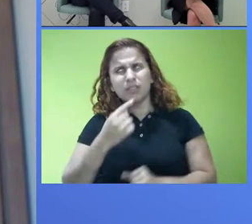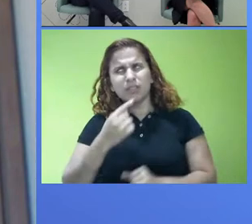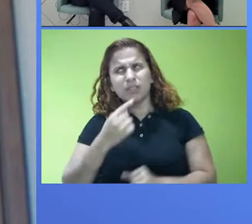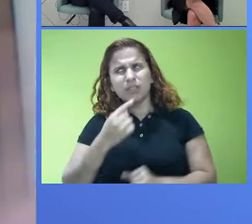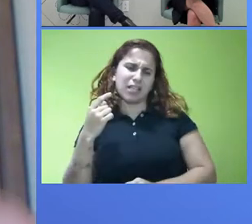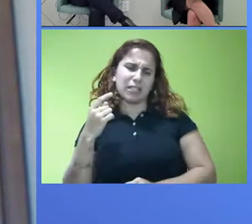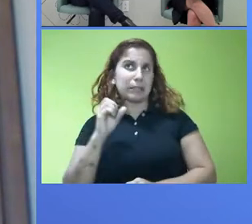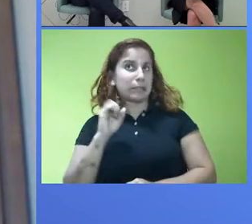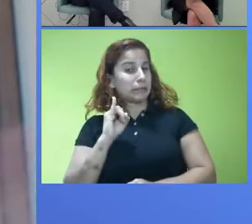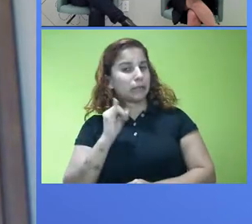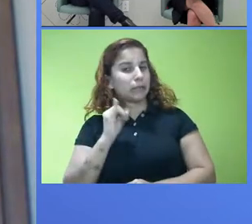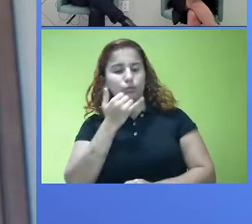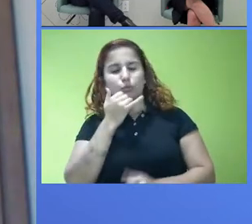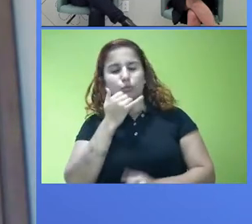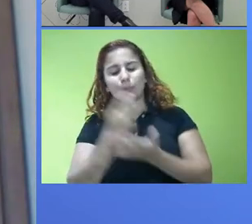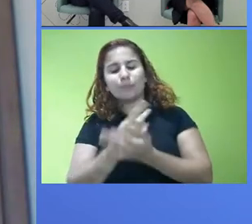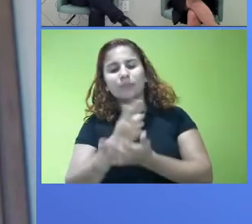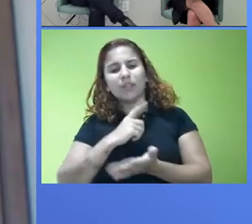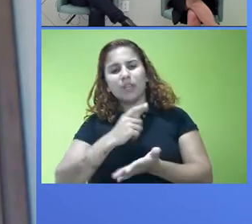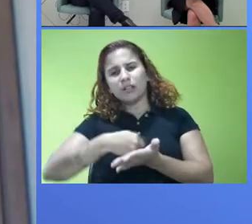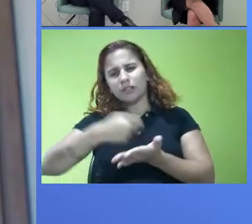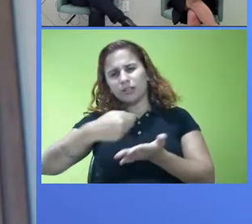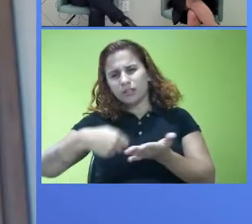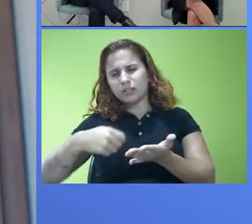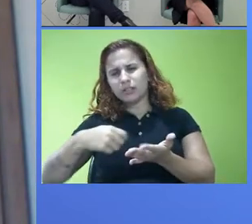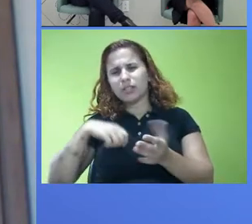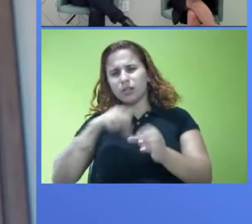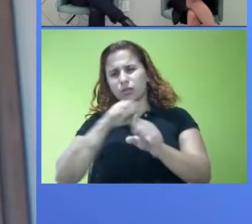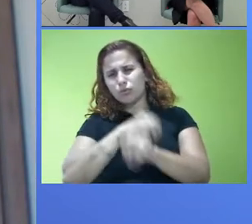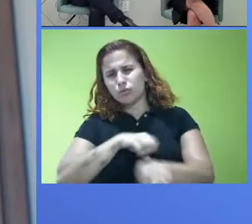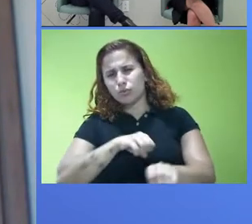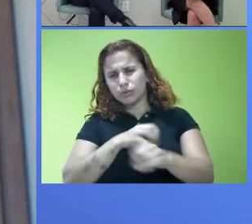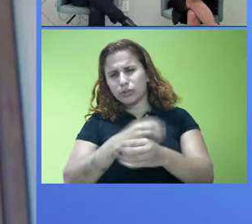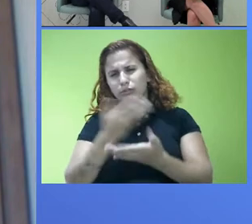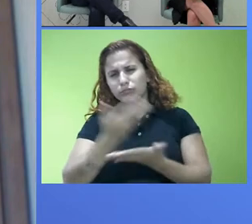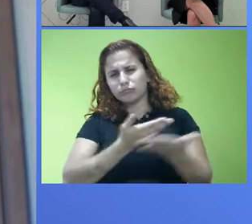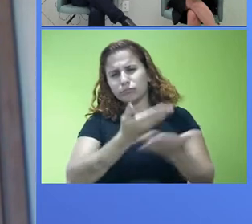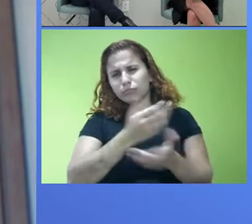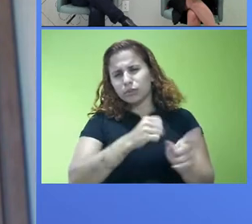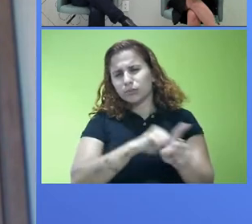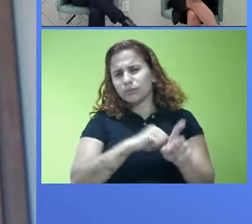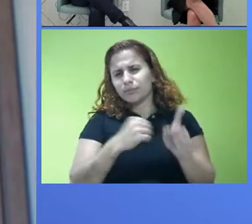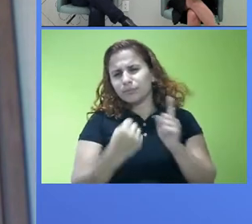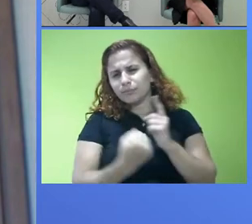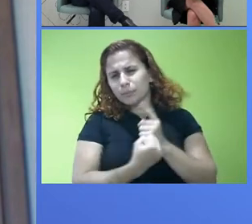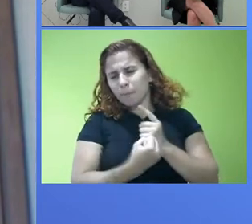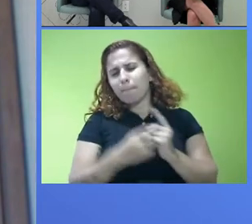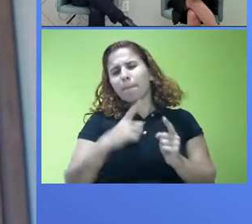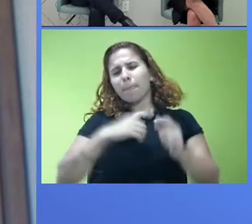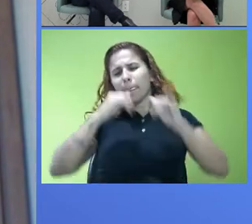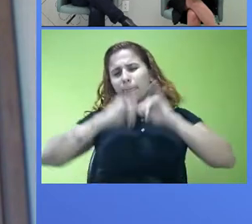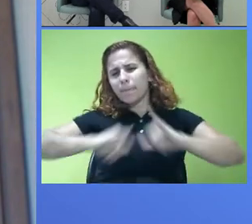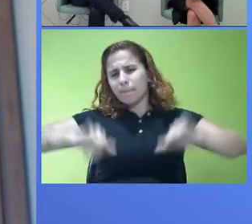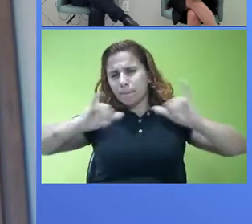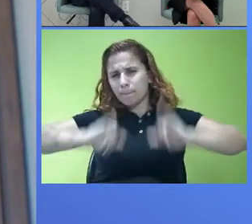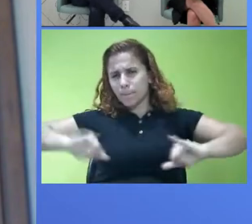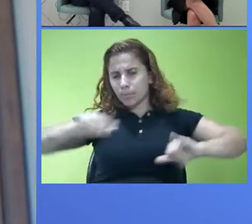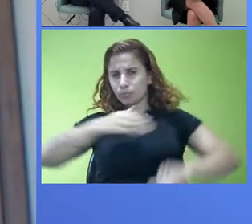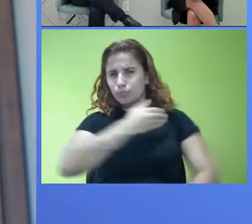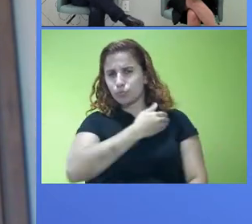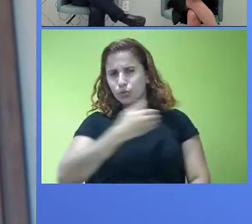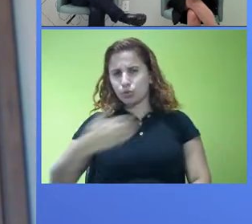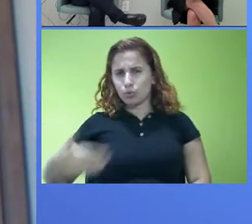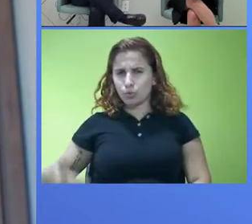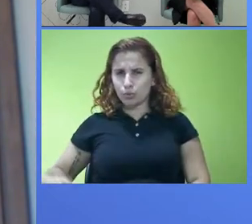decreto lá dos conselhos de participação social, que vai ser algo que tem sido anunciado pelo governo que tomou posse agora